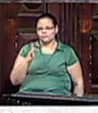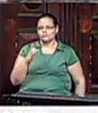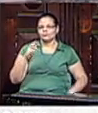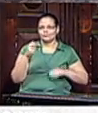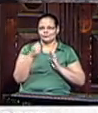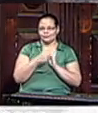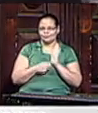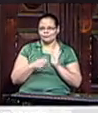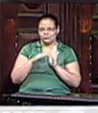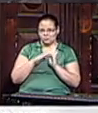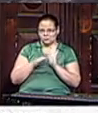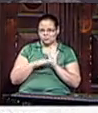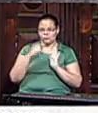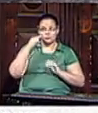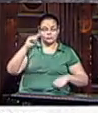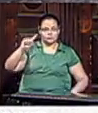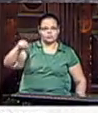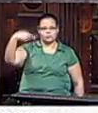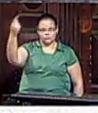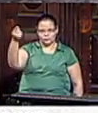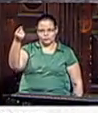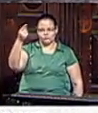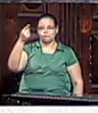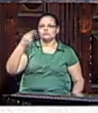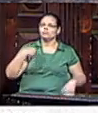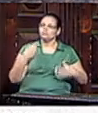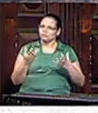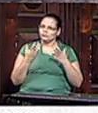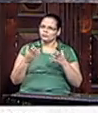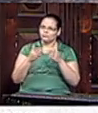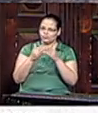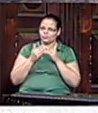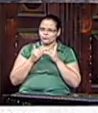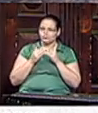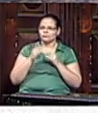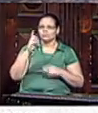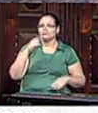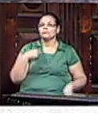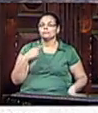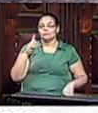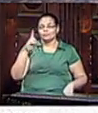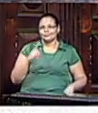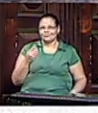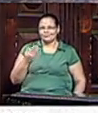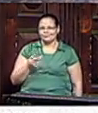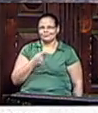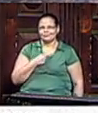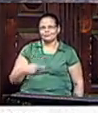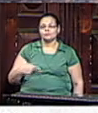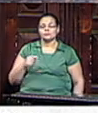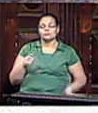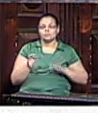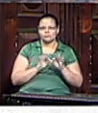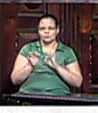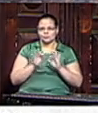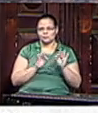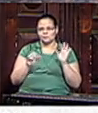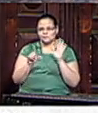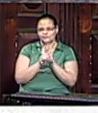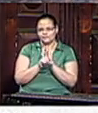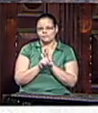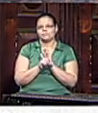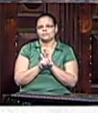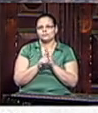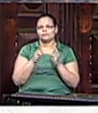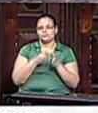pauta da semana que vem. E queria solicitar à mesa e reforçar o pedido de que o projeto de lei que estende